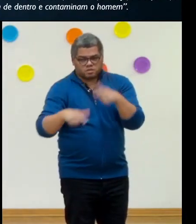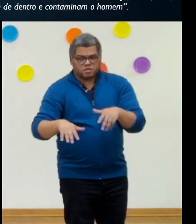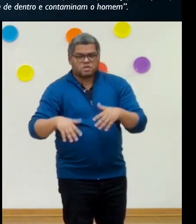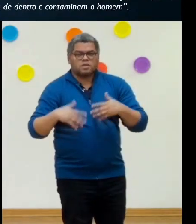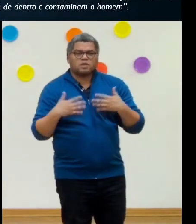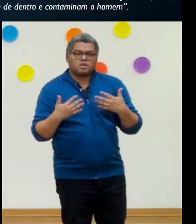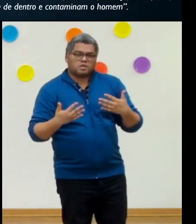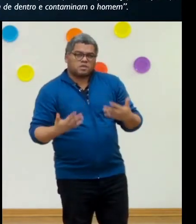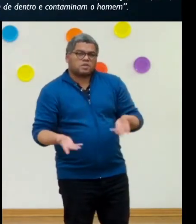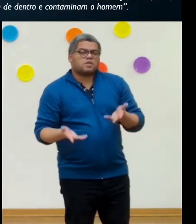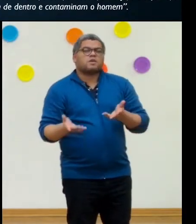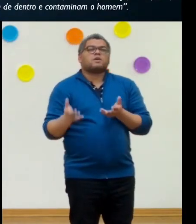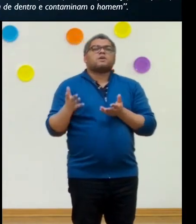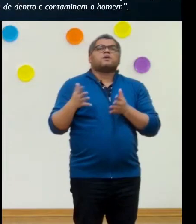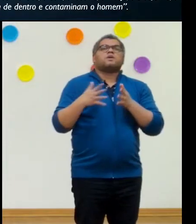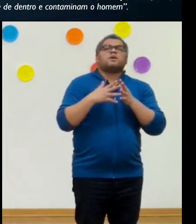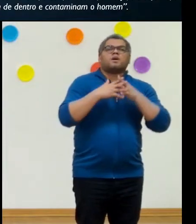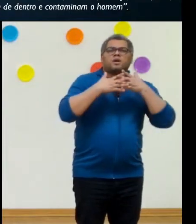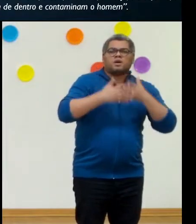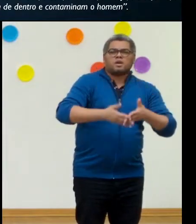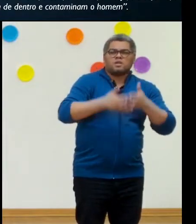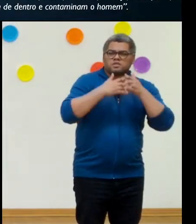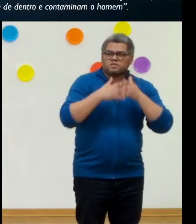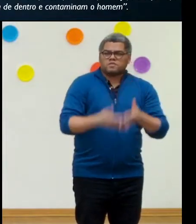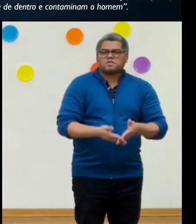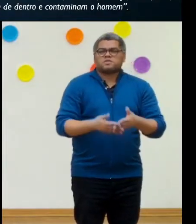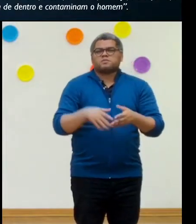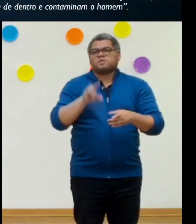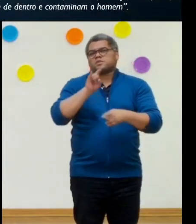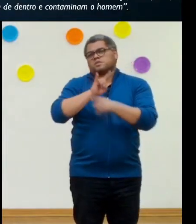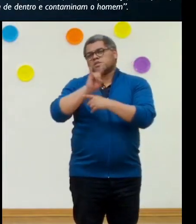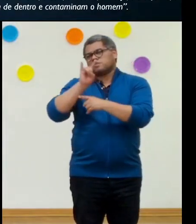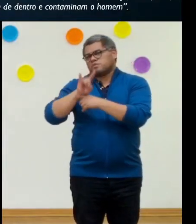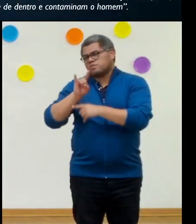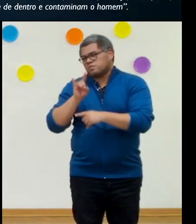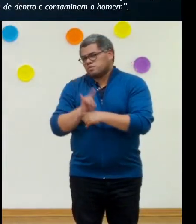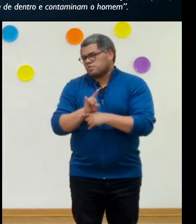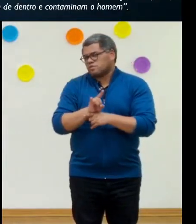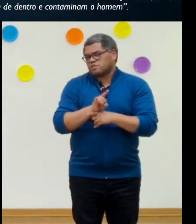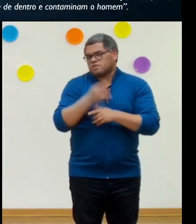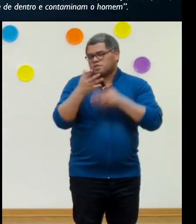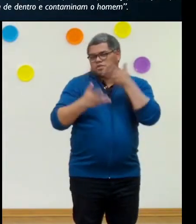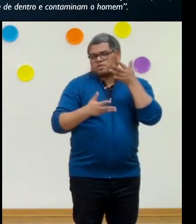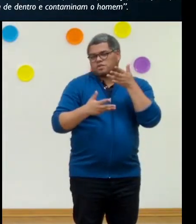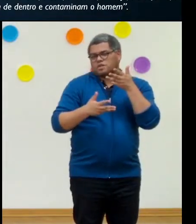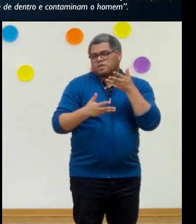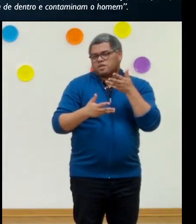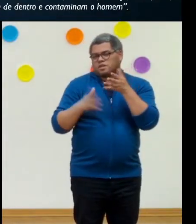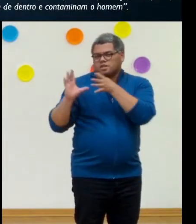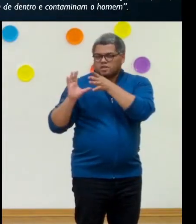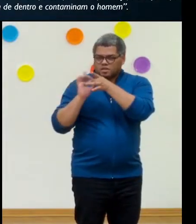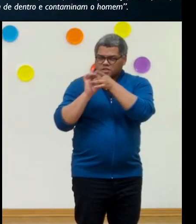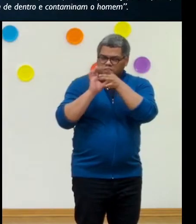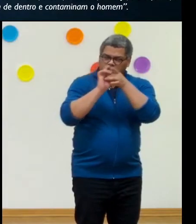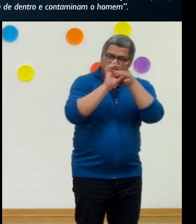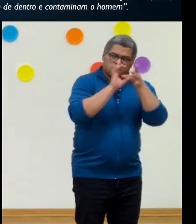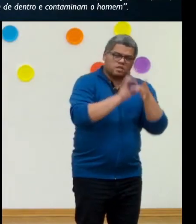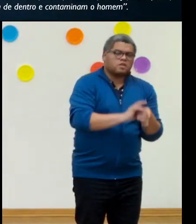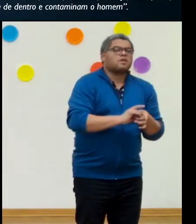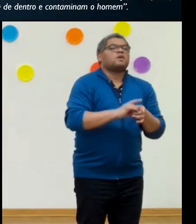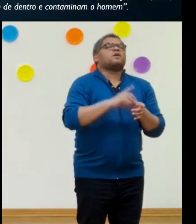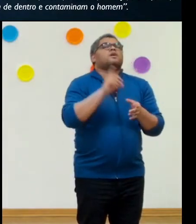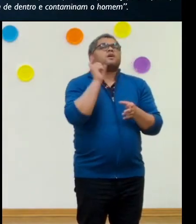dificilmente um adúltero não está envolvido com a mentira. Pensa aí naquela introdução que eu dei dos aplicativos, de um monte de